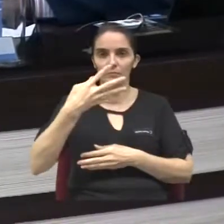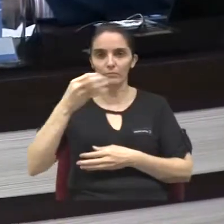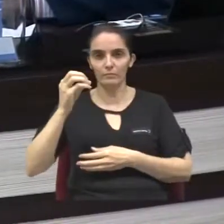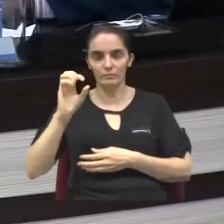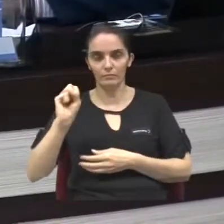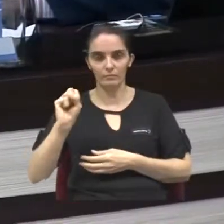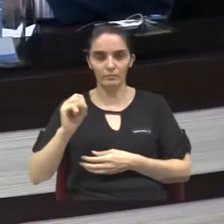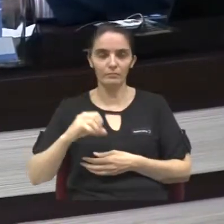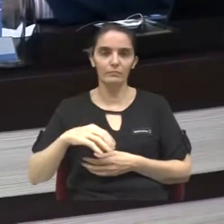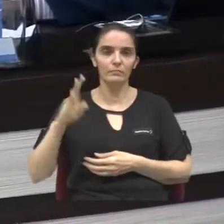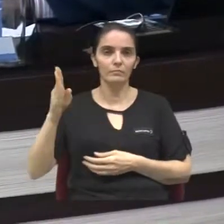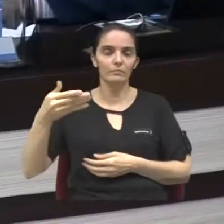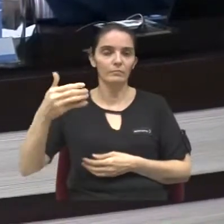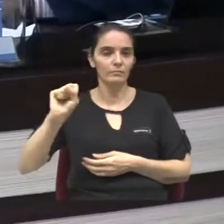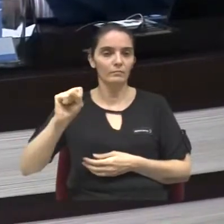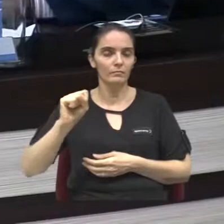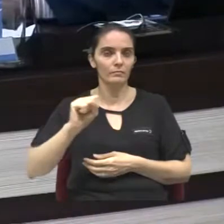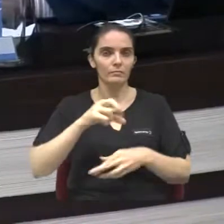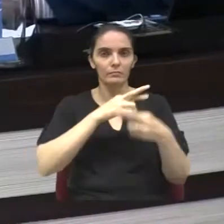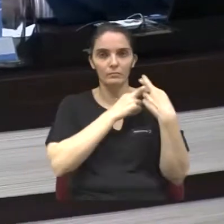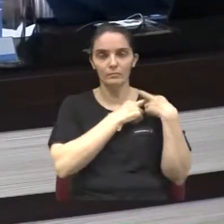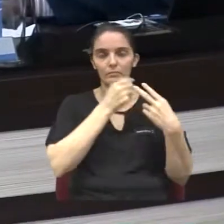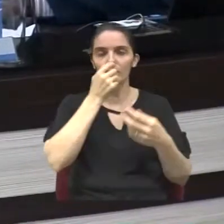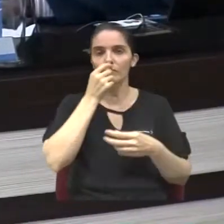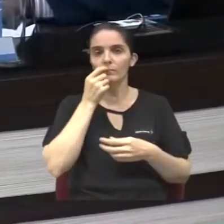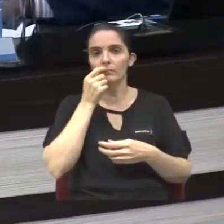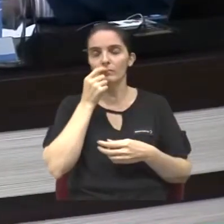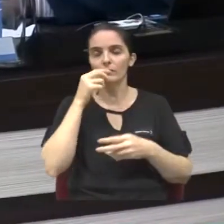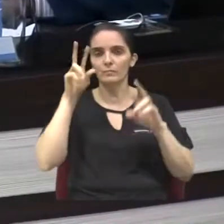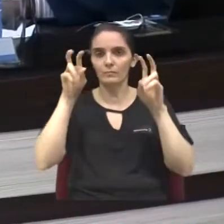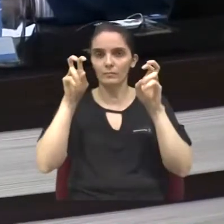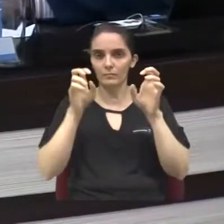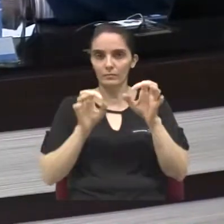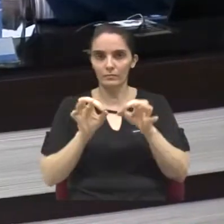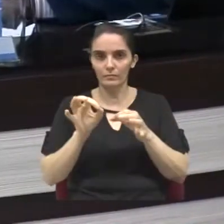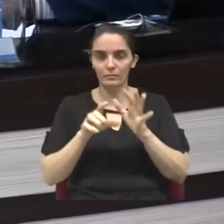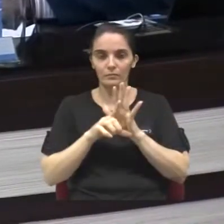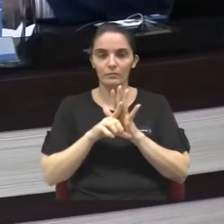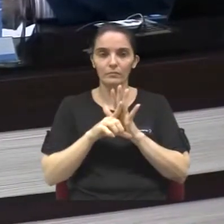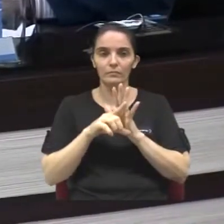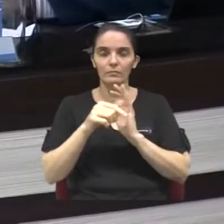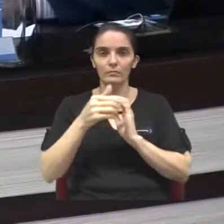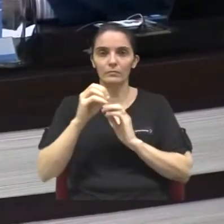2400/18. Interessado, vereador Estevão Nogueira. Assunto, projeto de lei